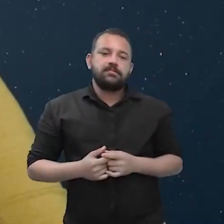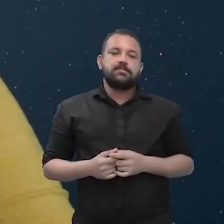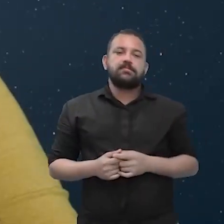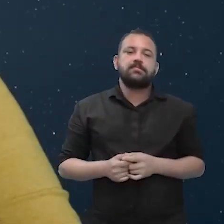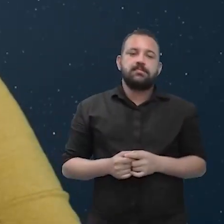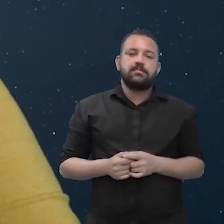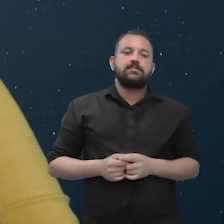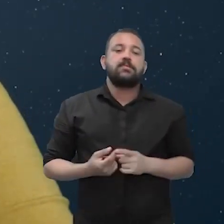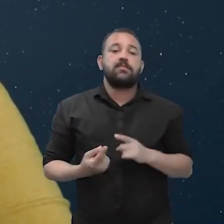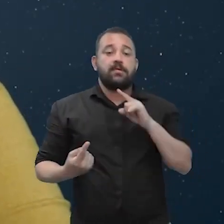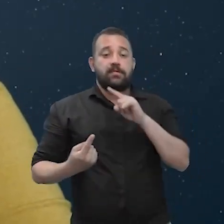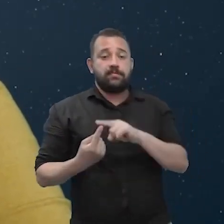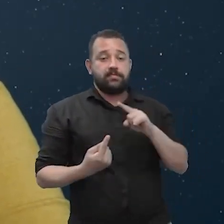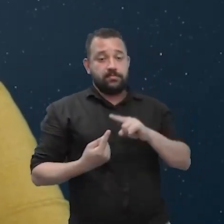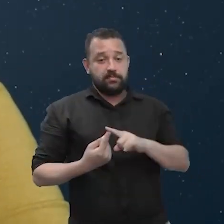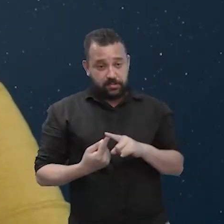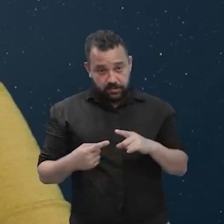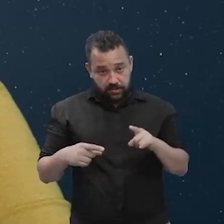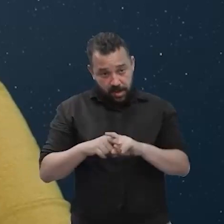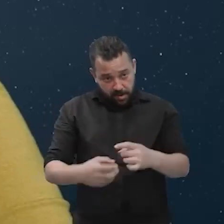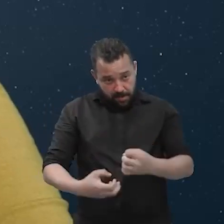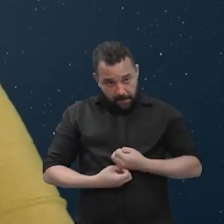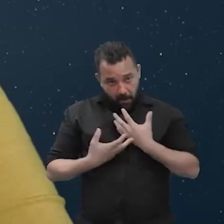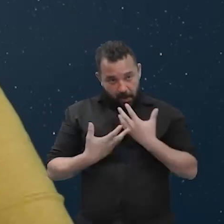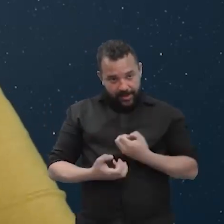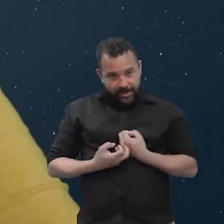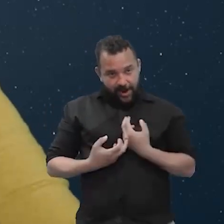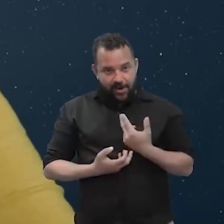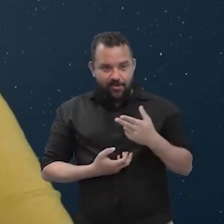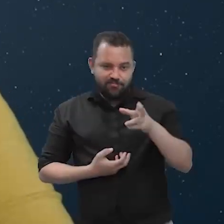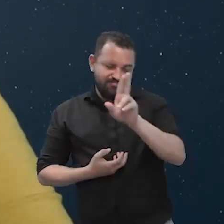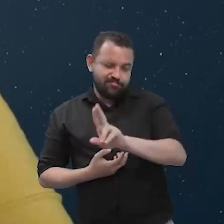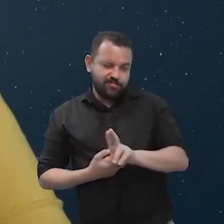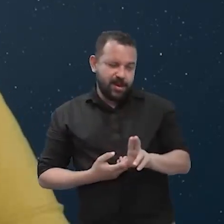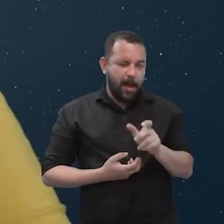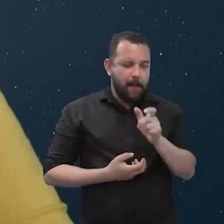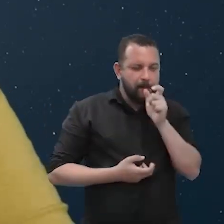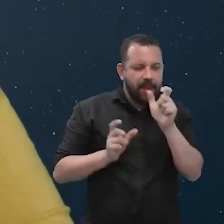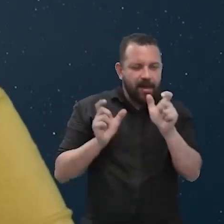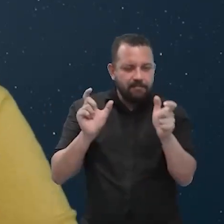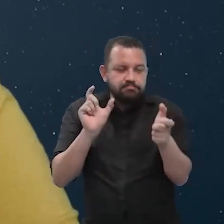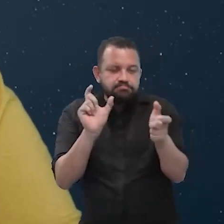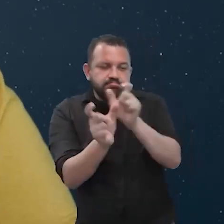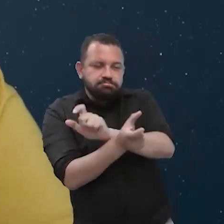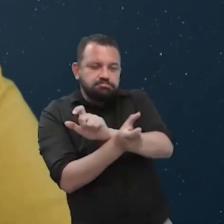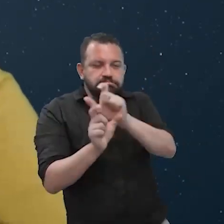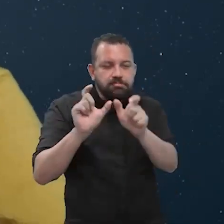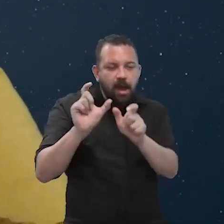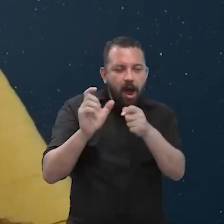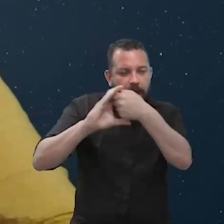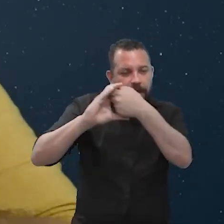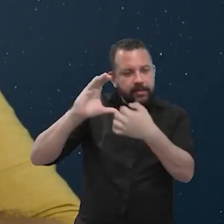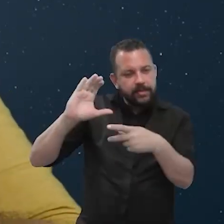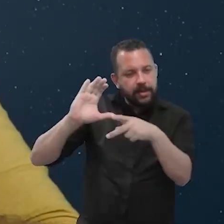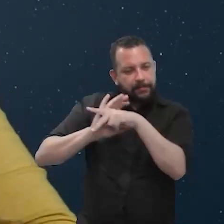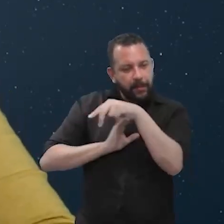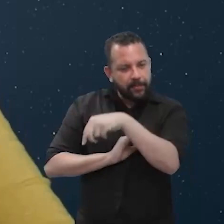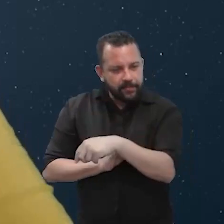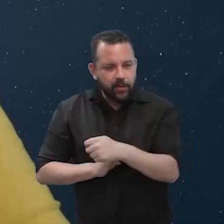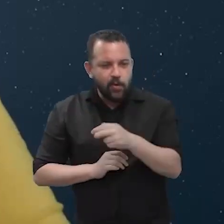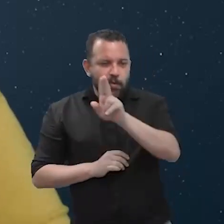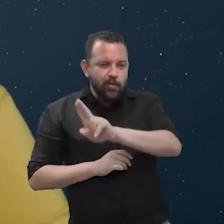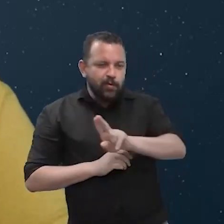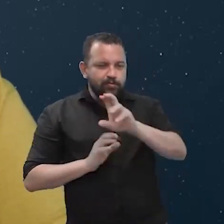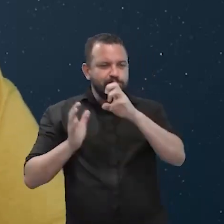A função poética, o nome já diz, ó, há um jogo de palavras, é uma característica da função poética. O uso simbólico